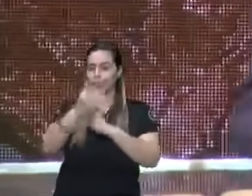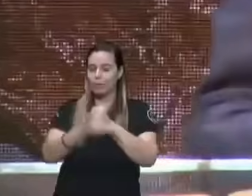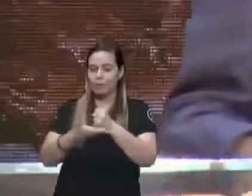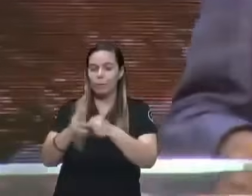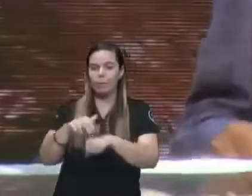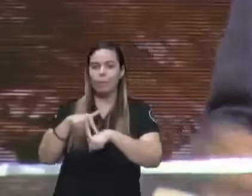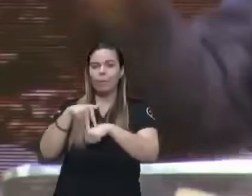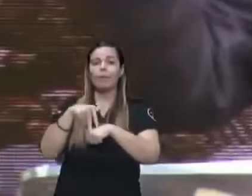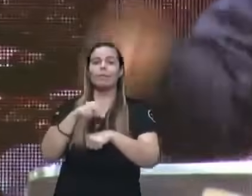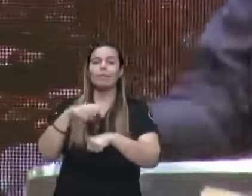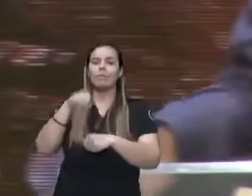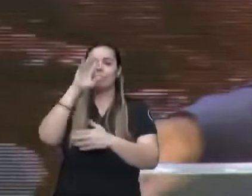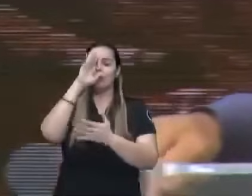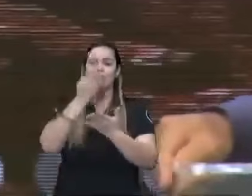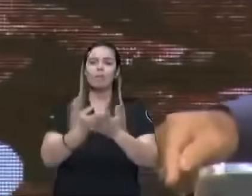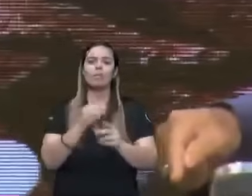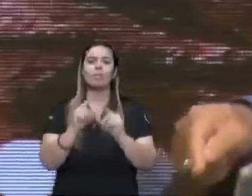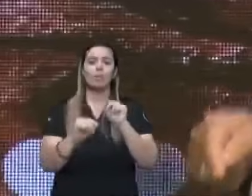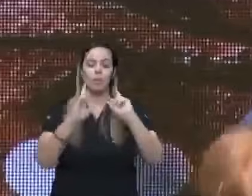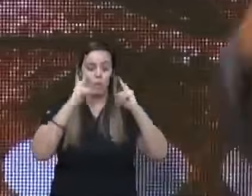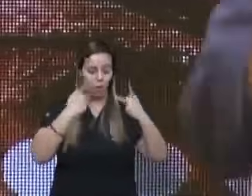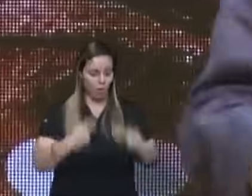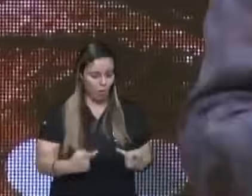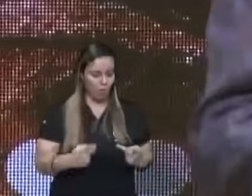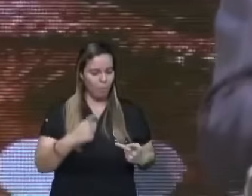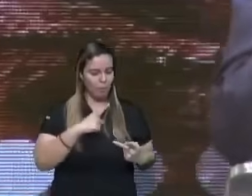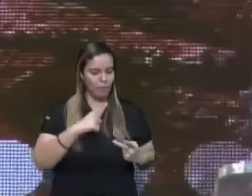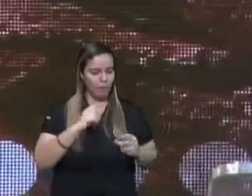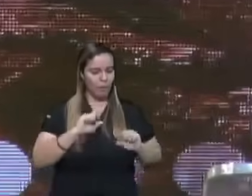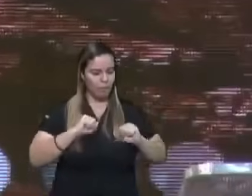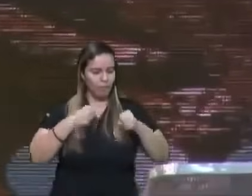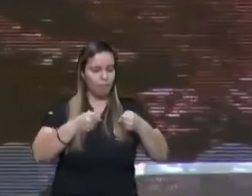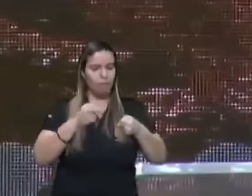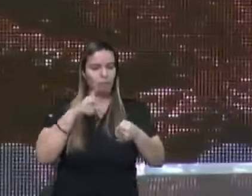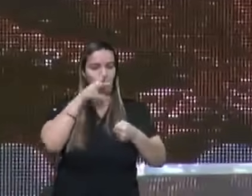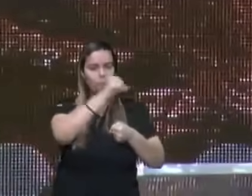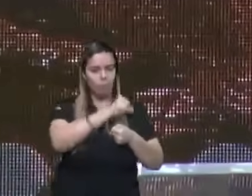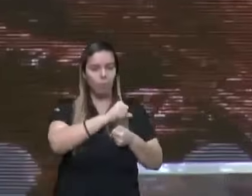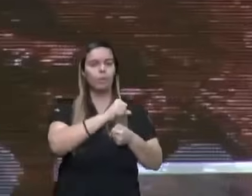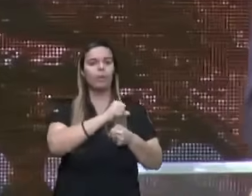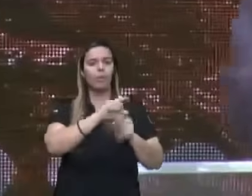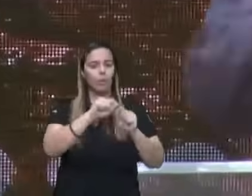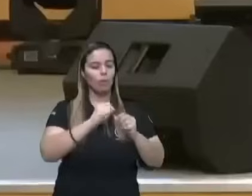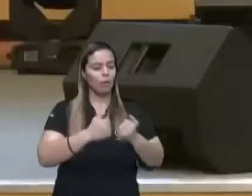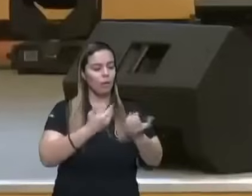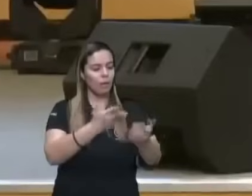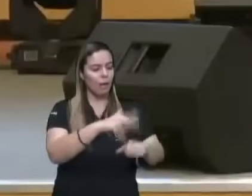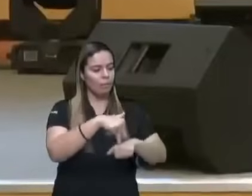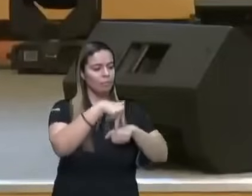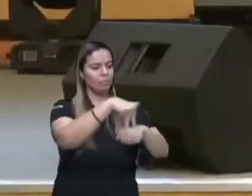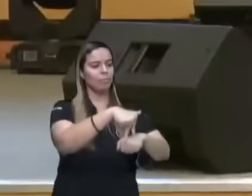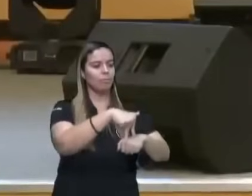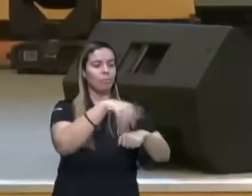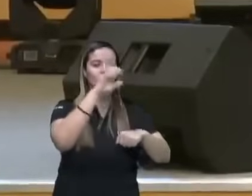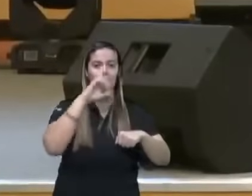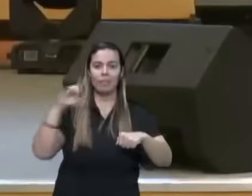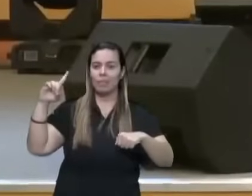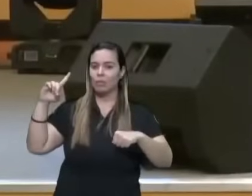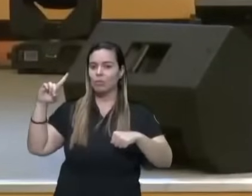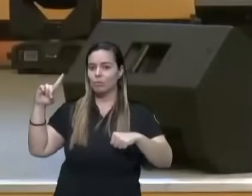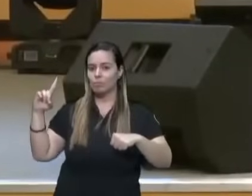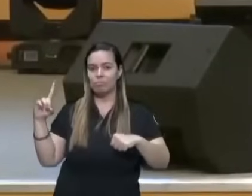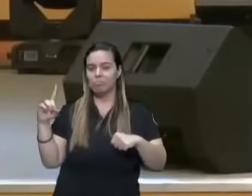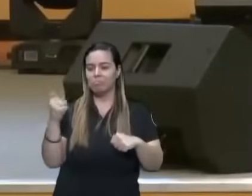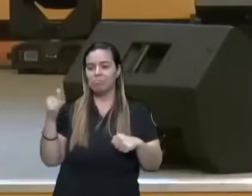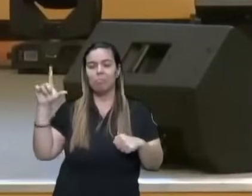acredita que o homem tem força, poder para te sustentar mais do que Deus.